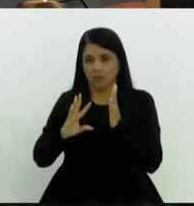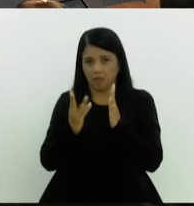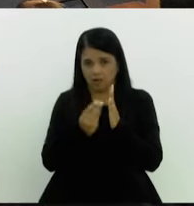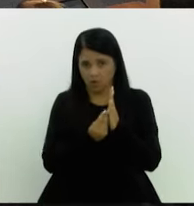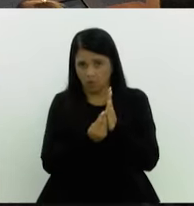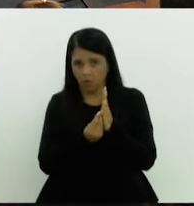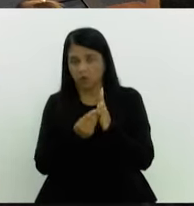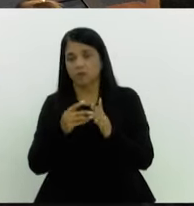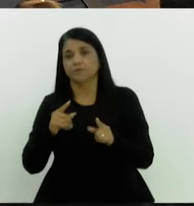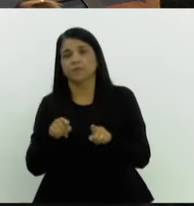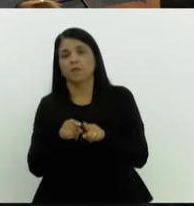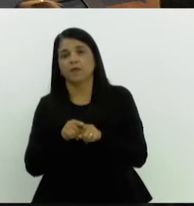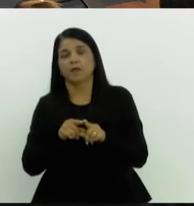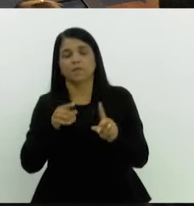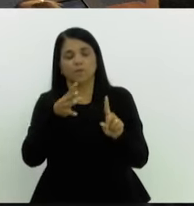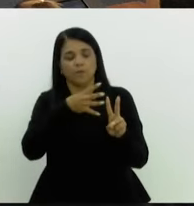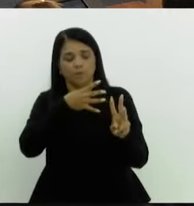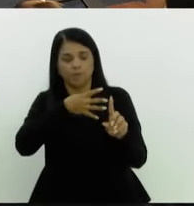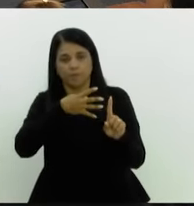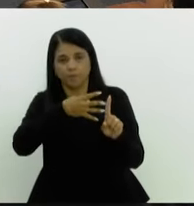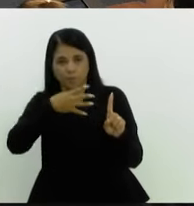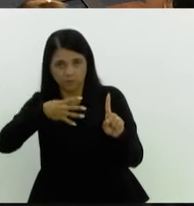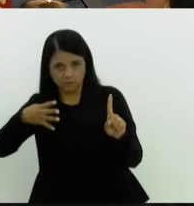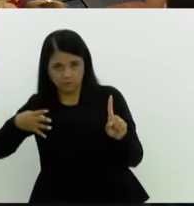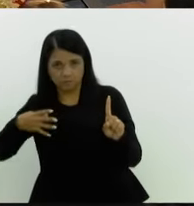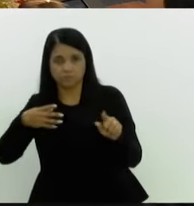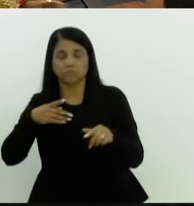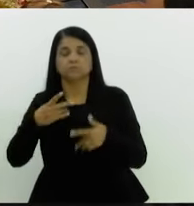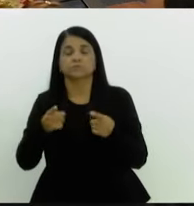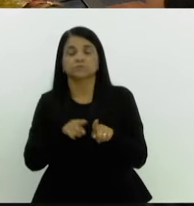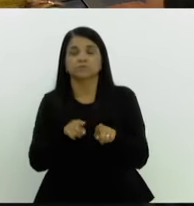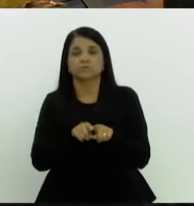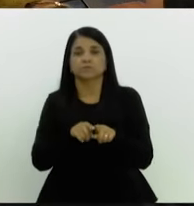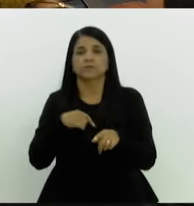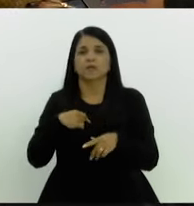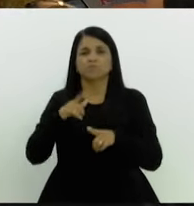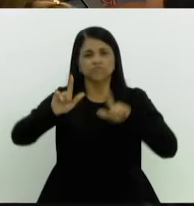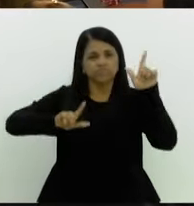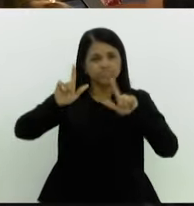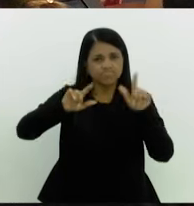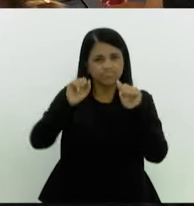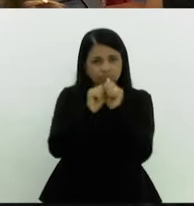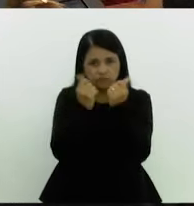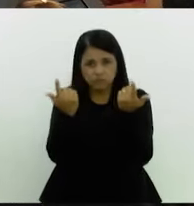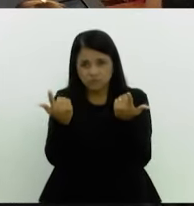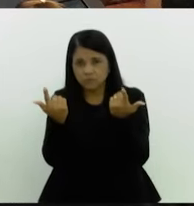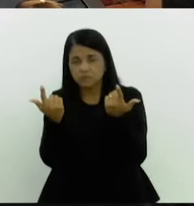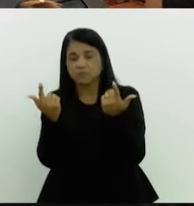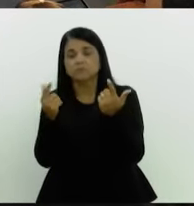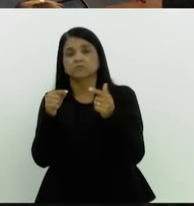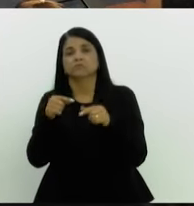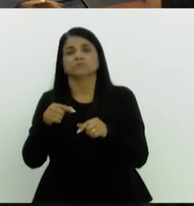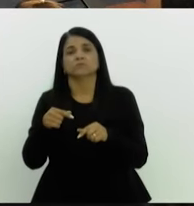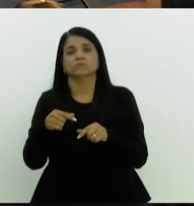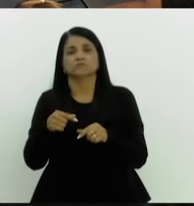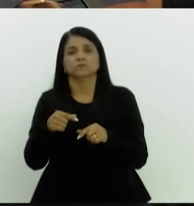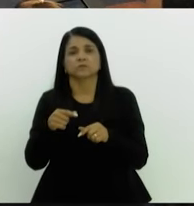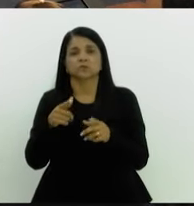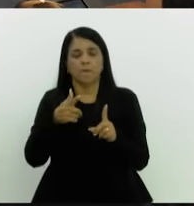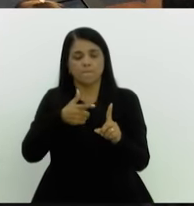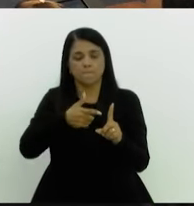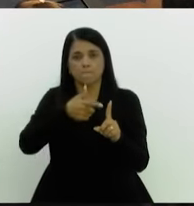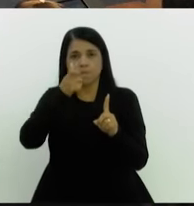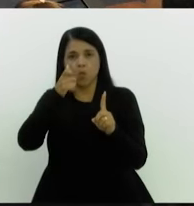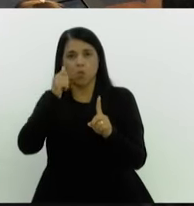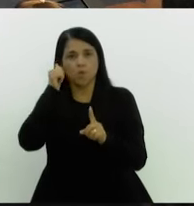e nesse dia em que a gente assiste né Eu assisti pelos jornais pela televisão ao assassinato eh de